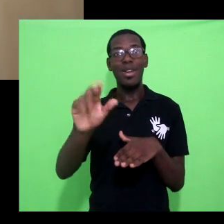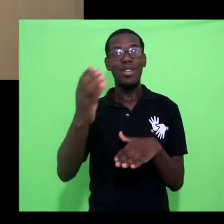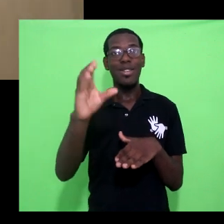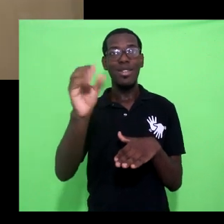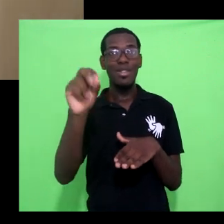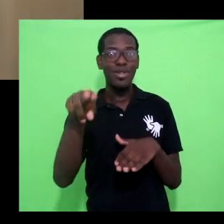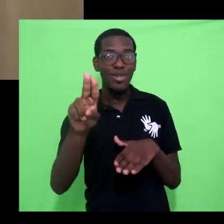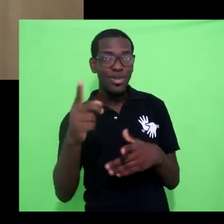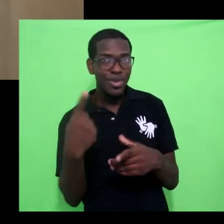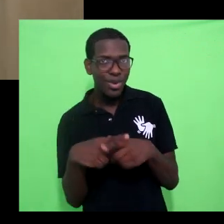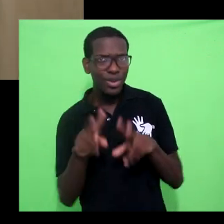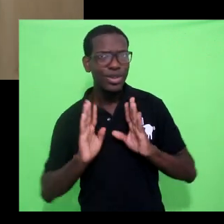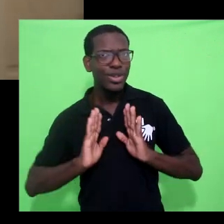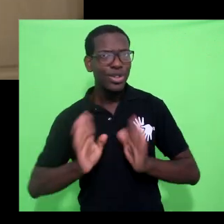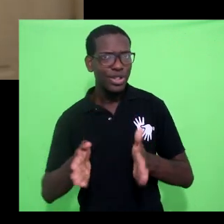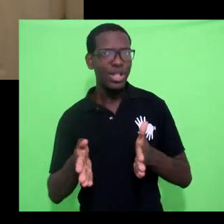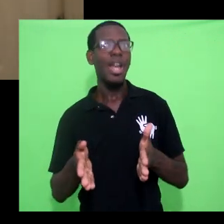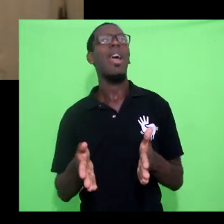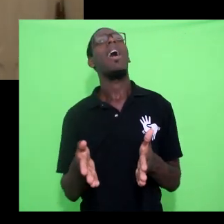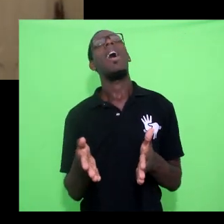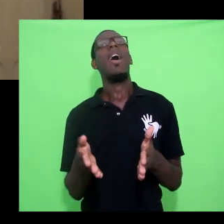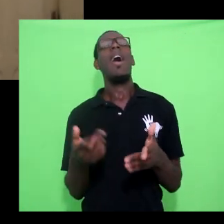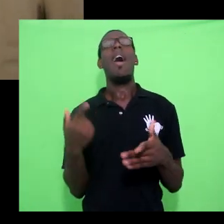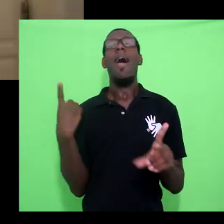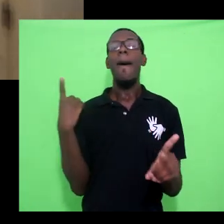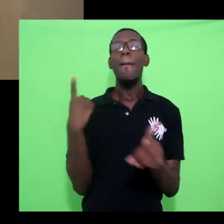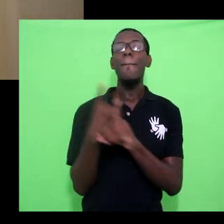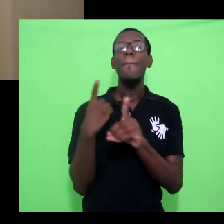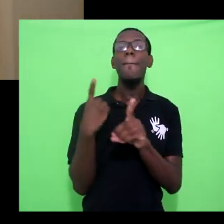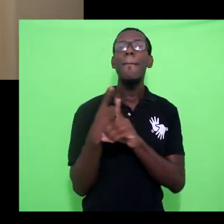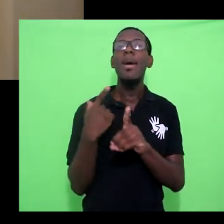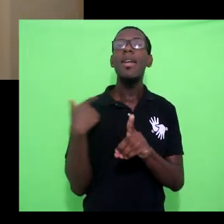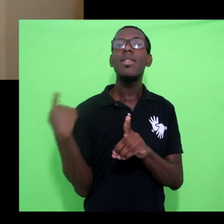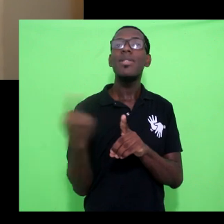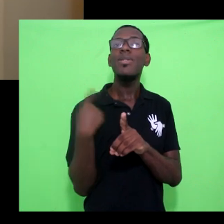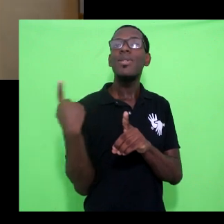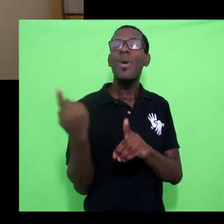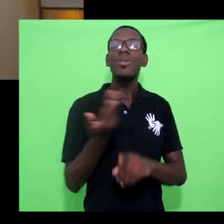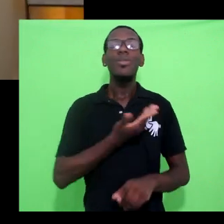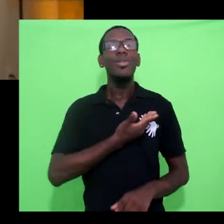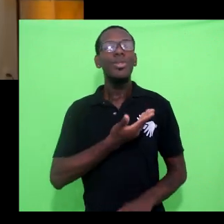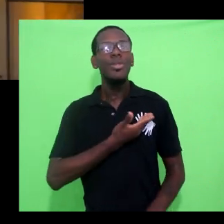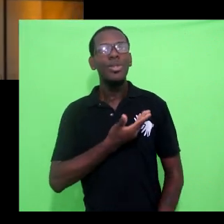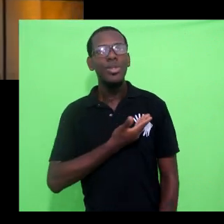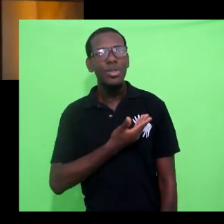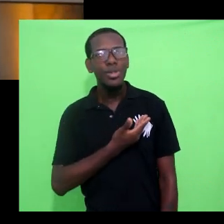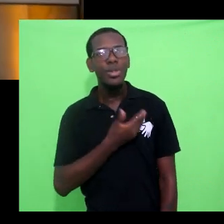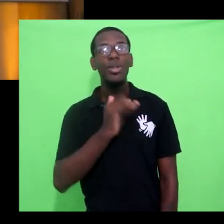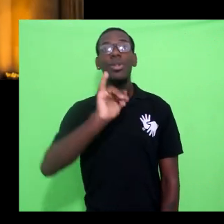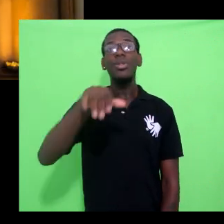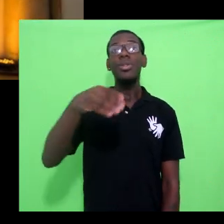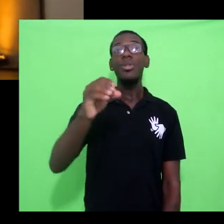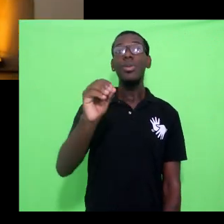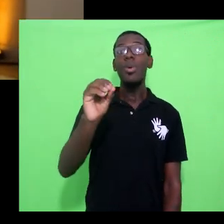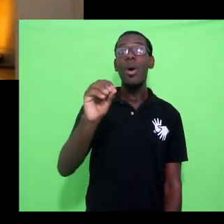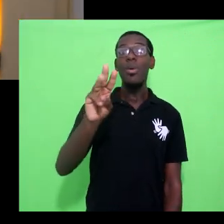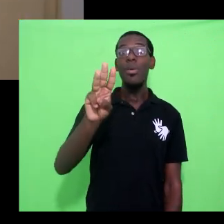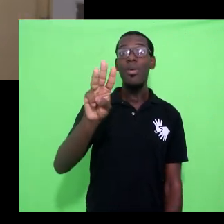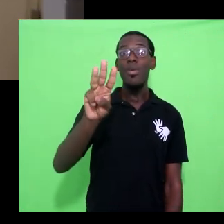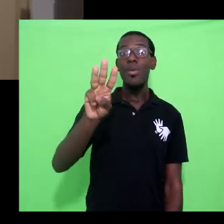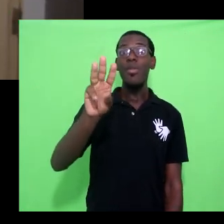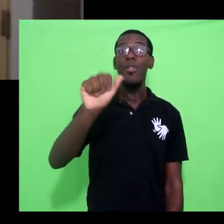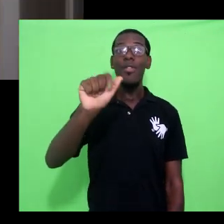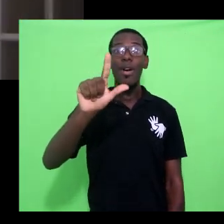Instituto Histórico e Geográfico Nova Iguaçu. Em 62, 63, o Instituto já estava funcionando, e aí